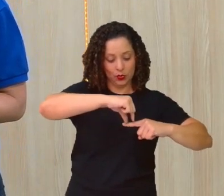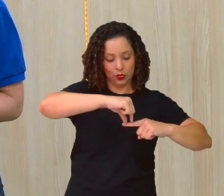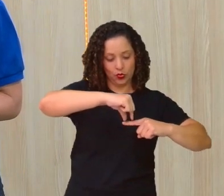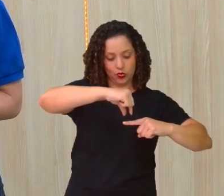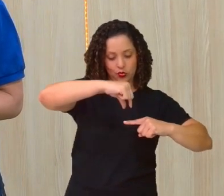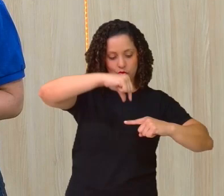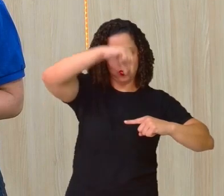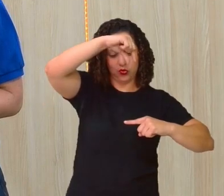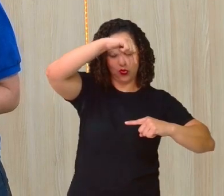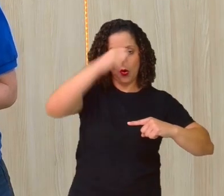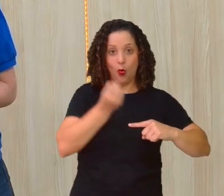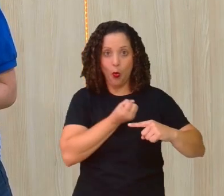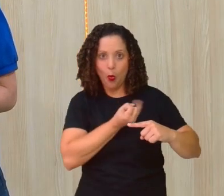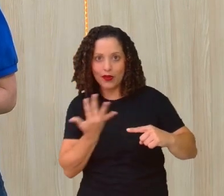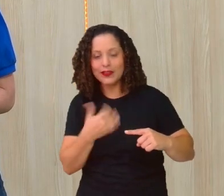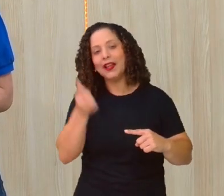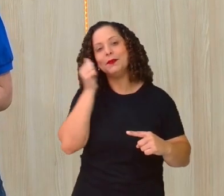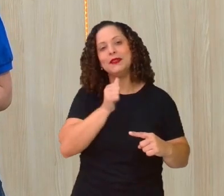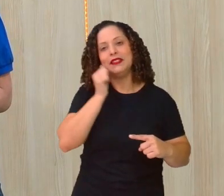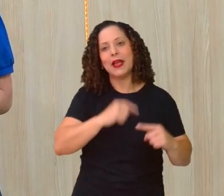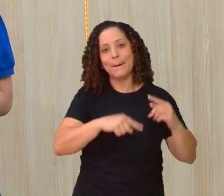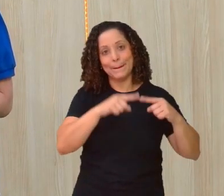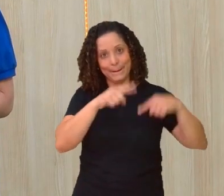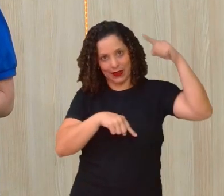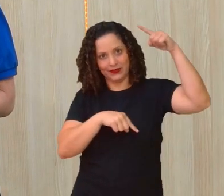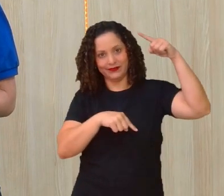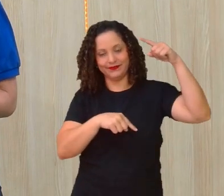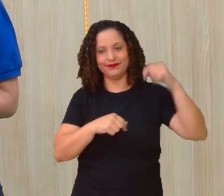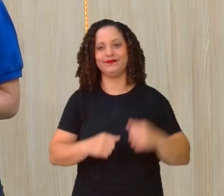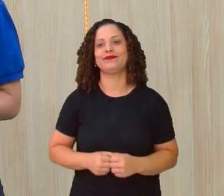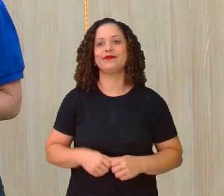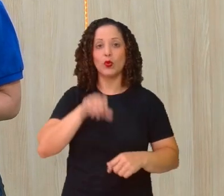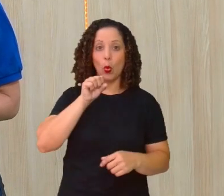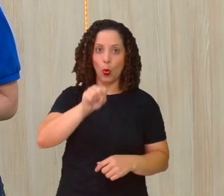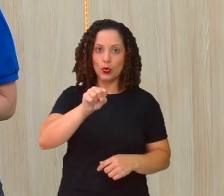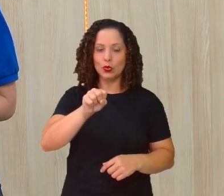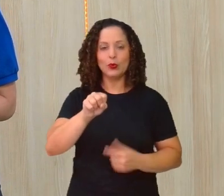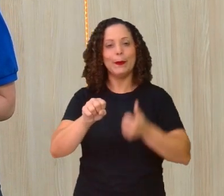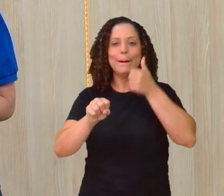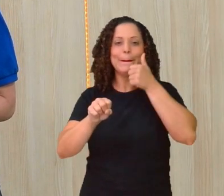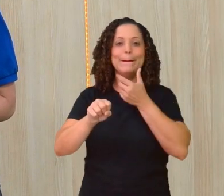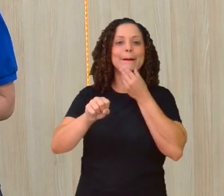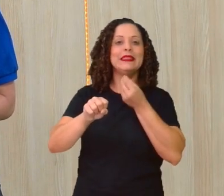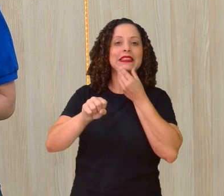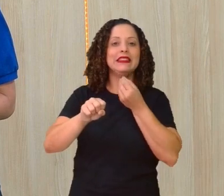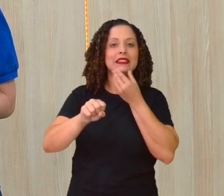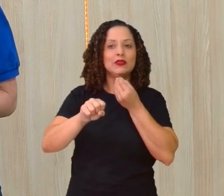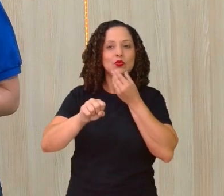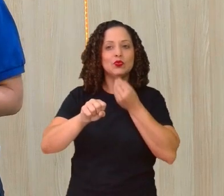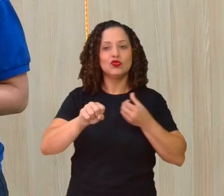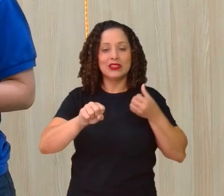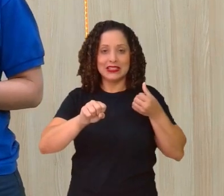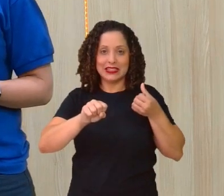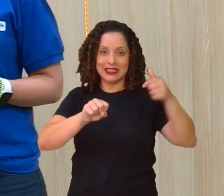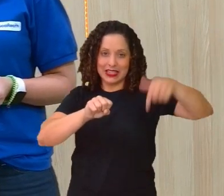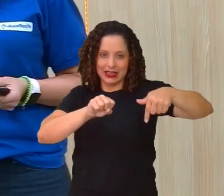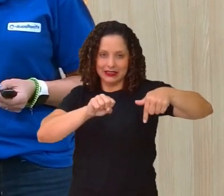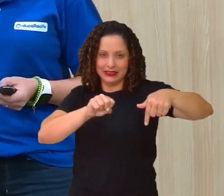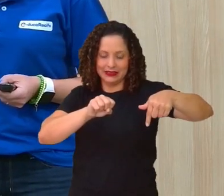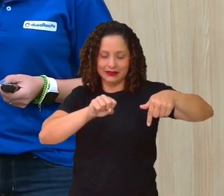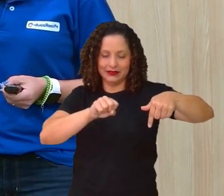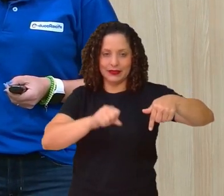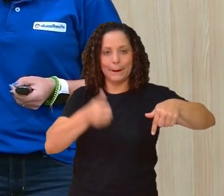a quantidade de meninas que, se vocês olharem, ó, foram 8 e os meninos passou de 6, que chegou aqui em